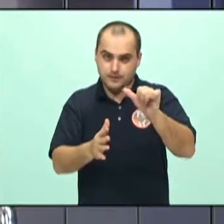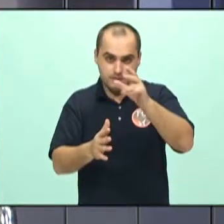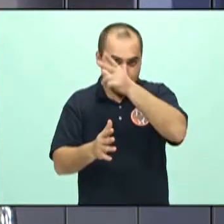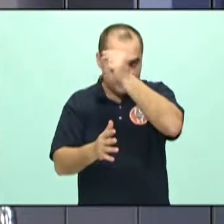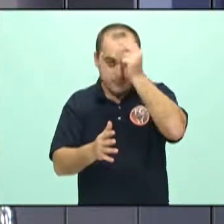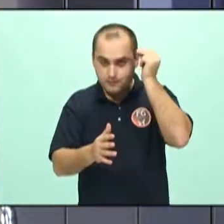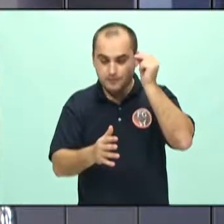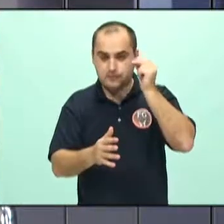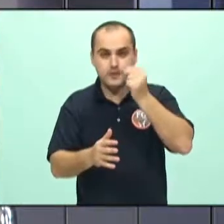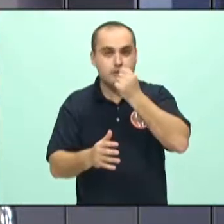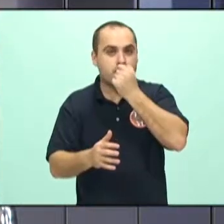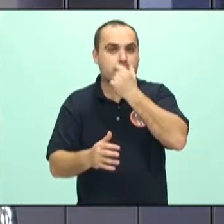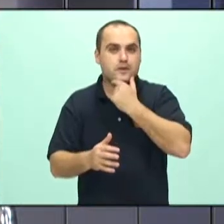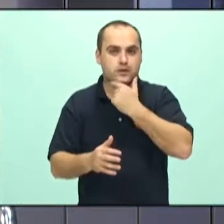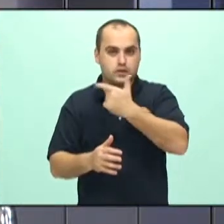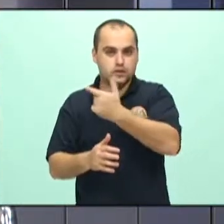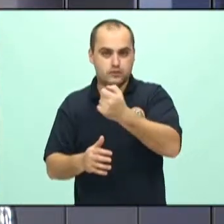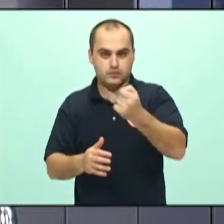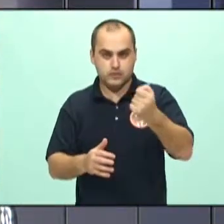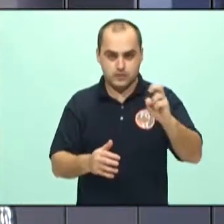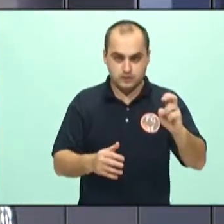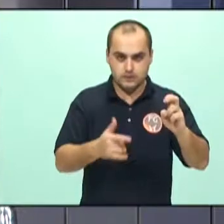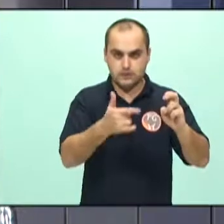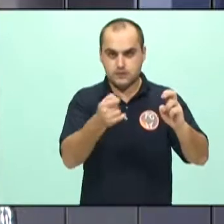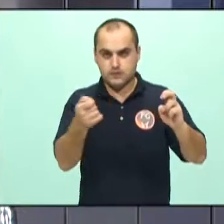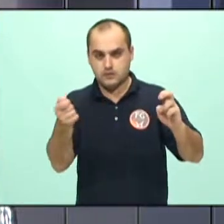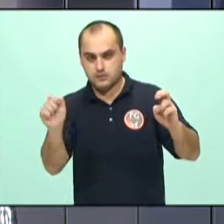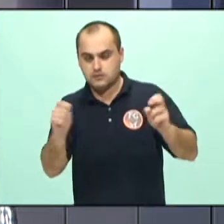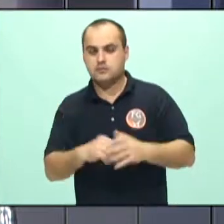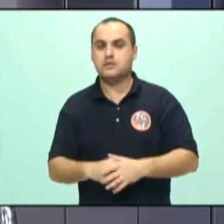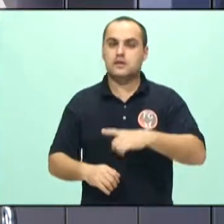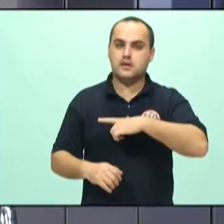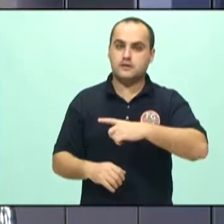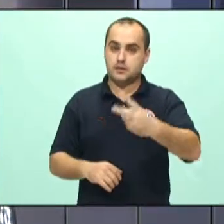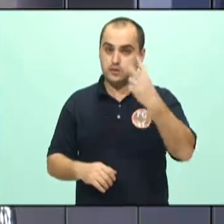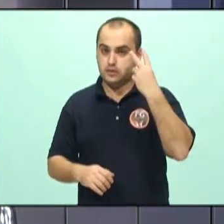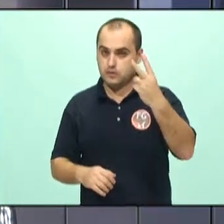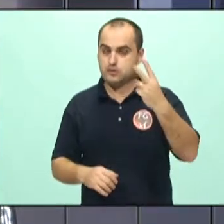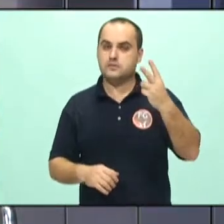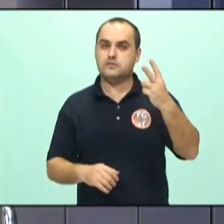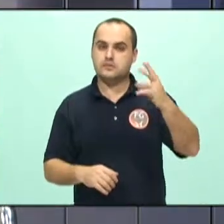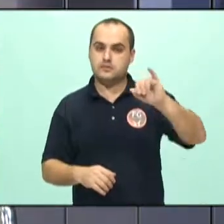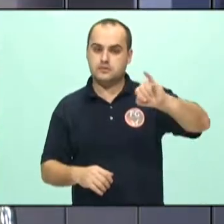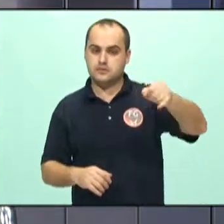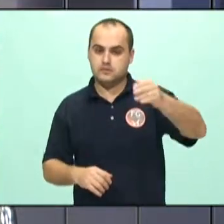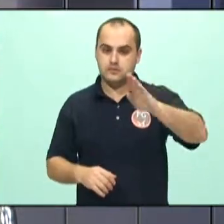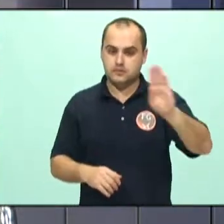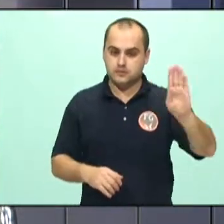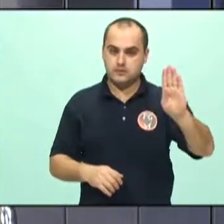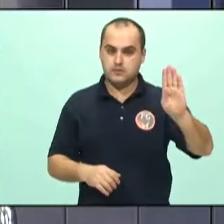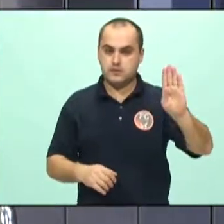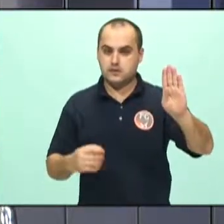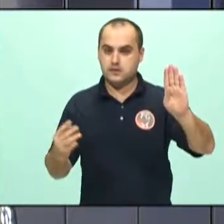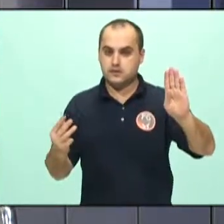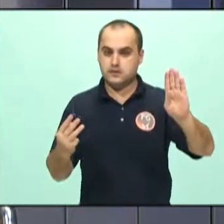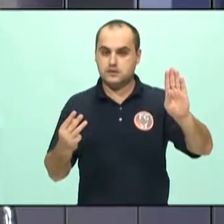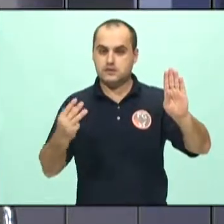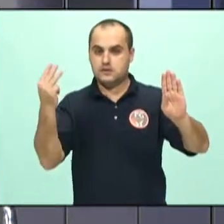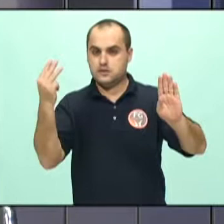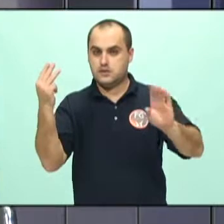que foi de 2005 a 2008. Daí passaram mais 2 mandatos do prefeito Jandir Bellini, nós já estamos chegando no 3º ano do prefeito Volney